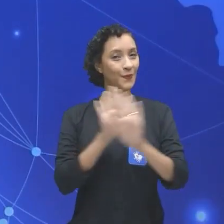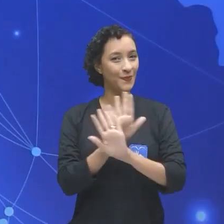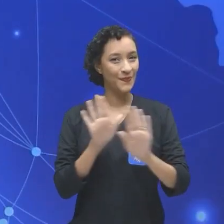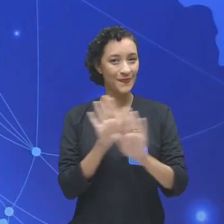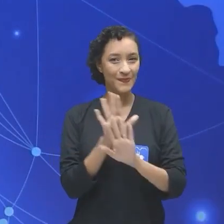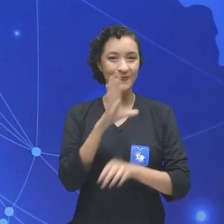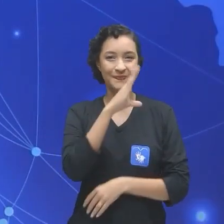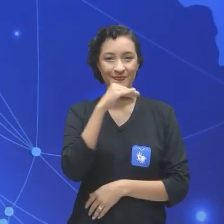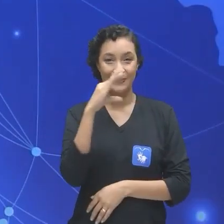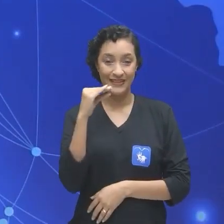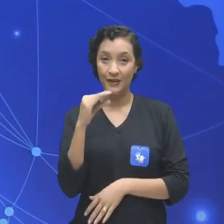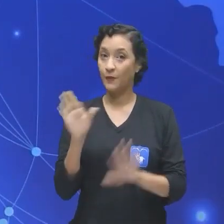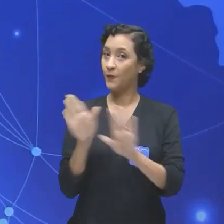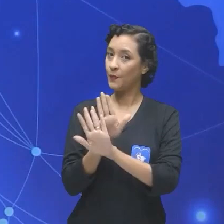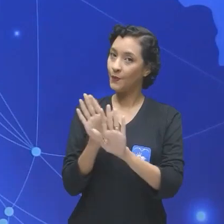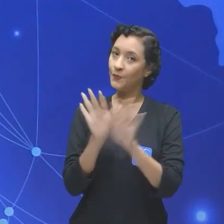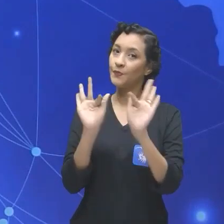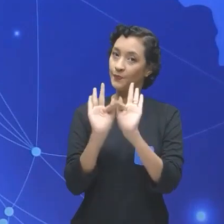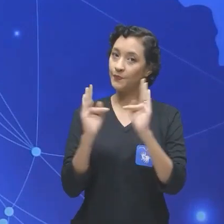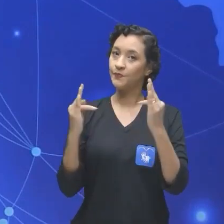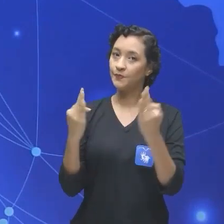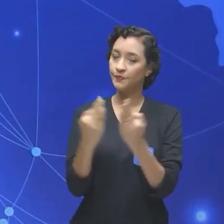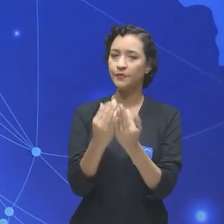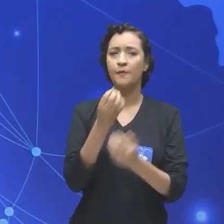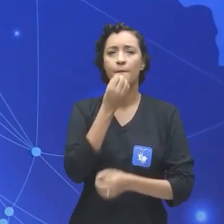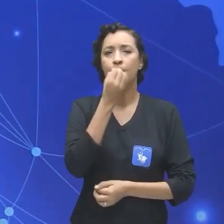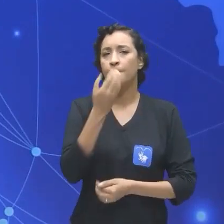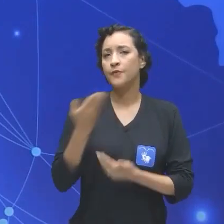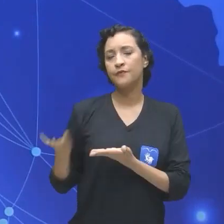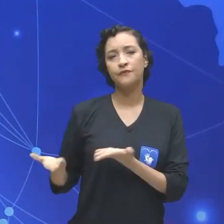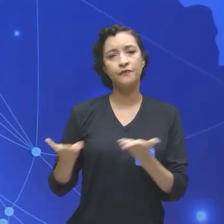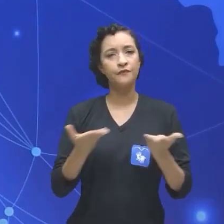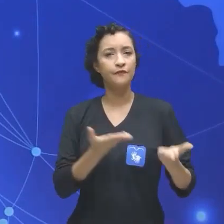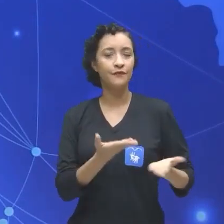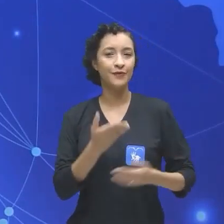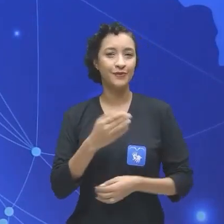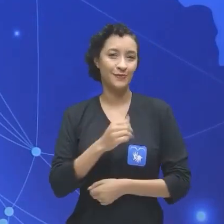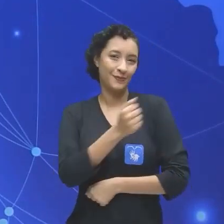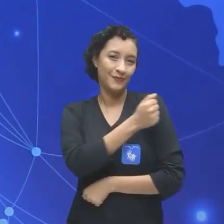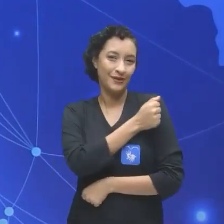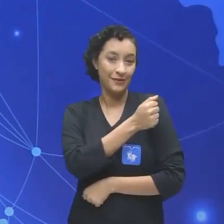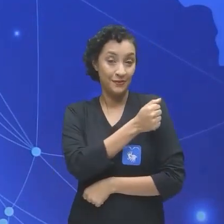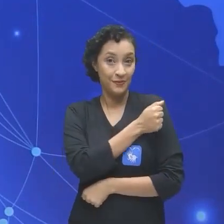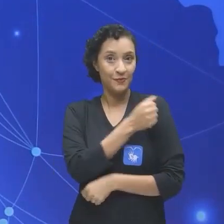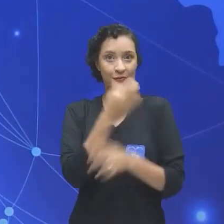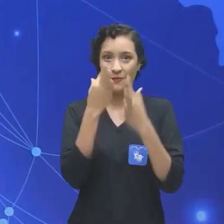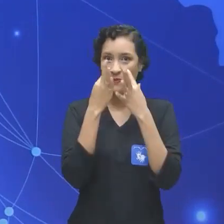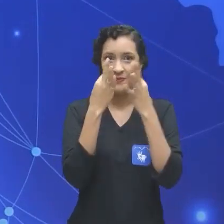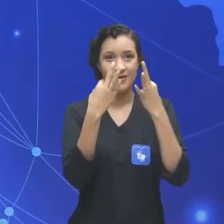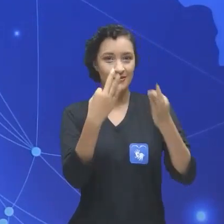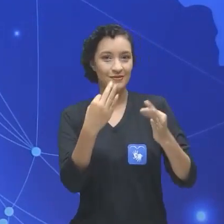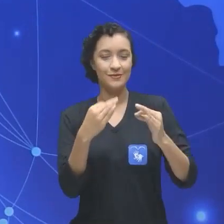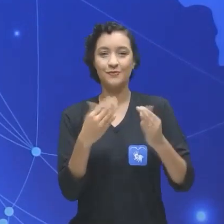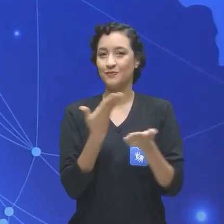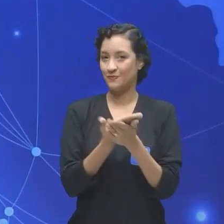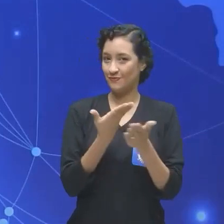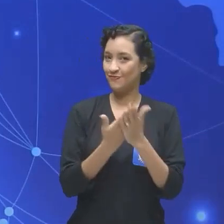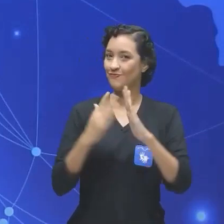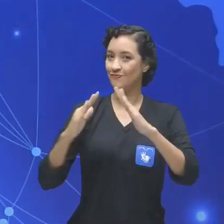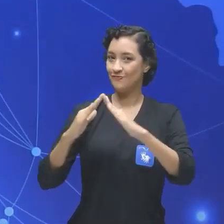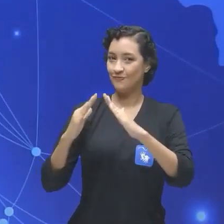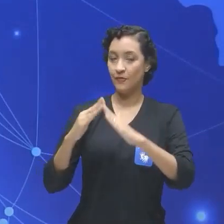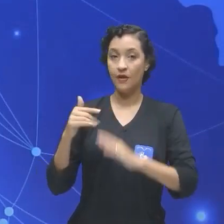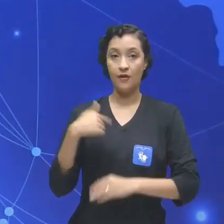crianças! Olá, famílias! Sejam muito bem-vindos, queridos alunos que estão ligadinhos no nosso Aula em Casa. Eu sou a